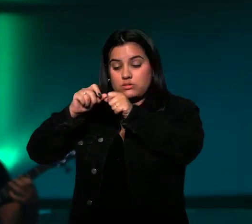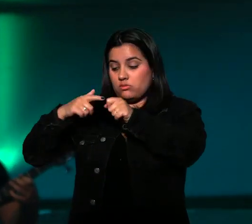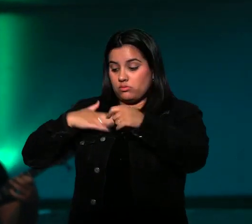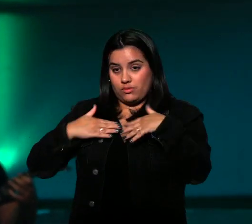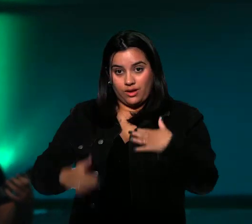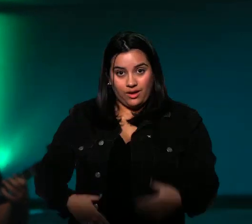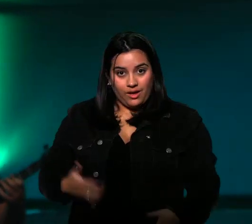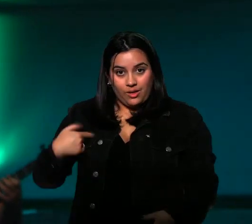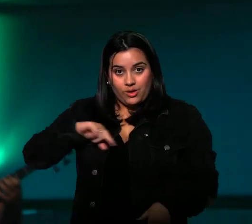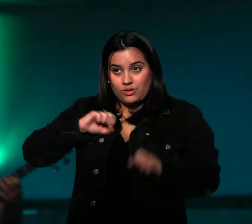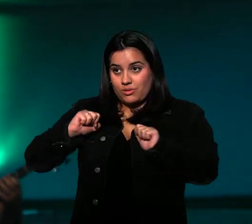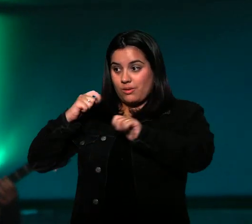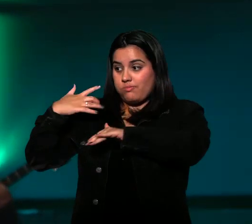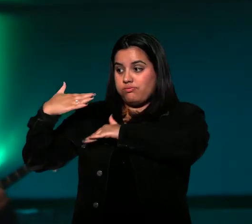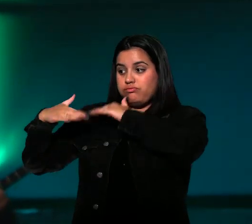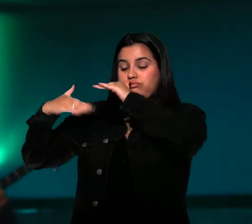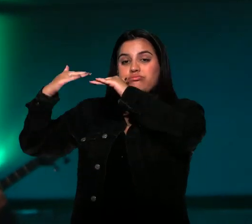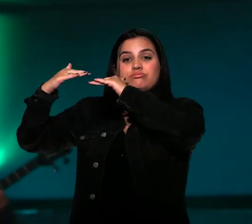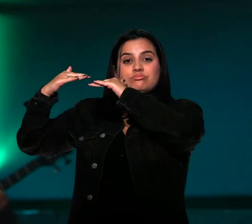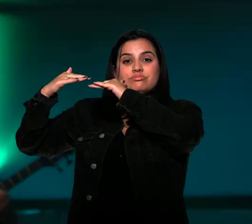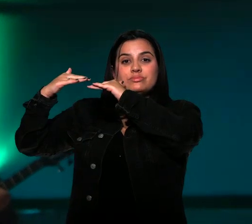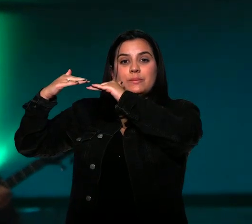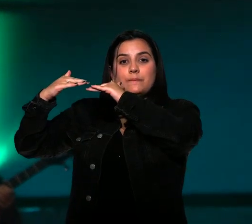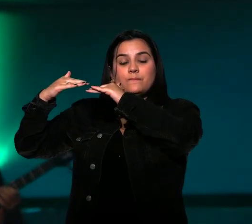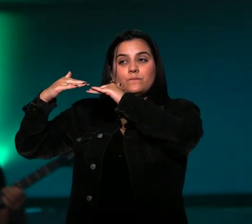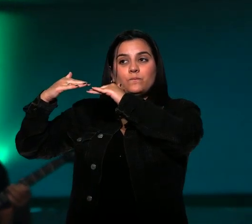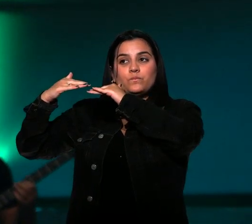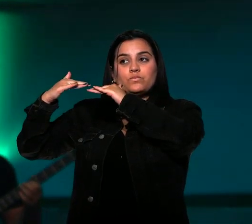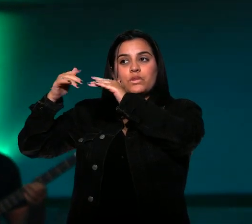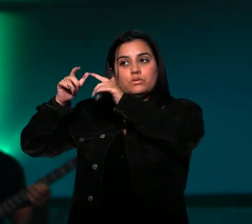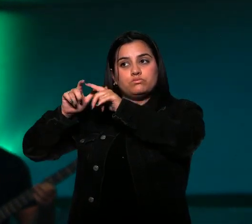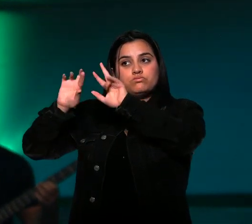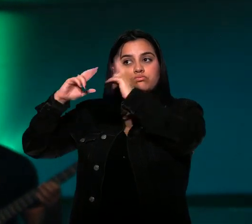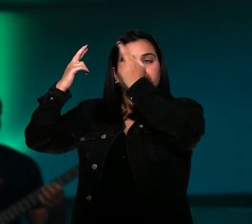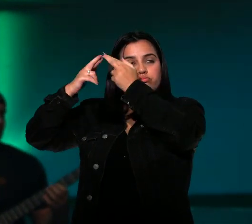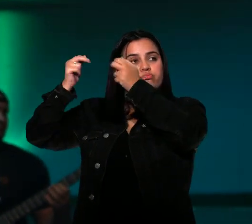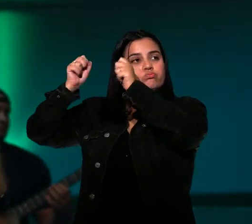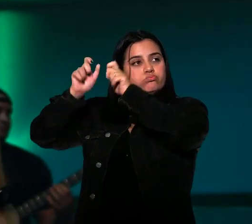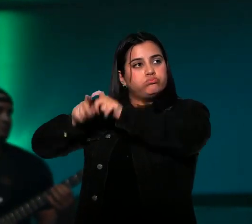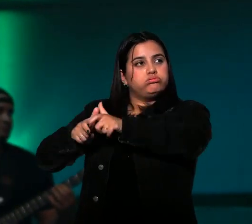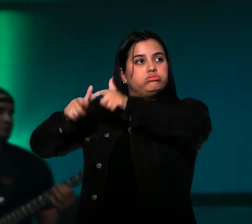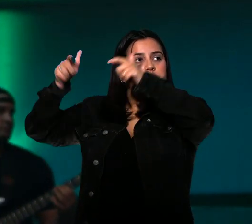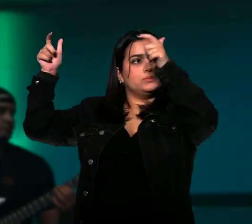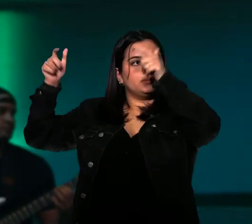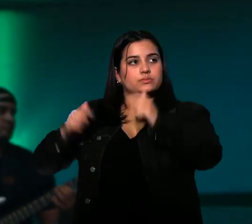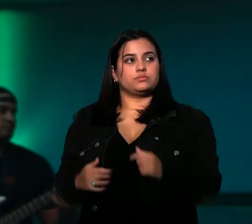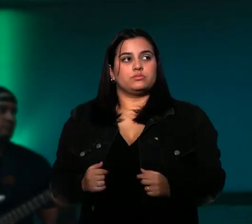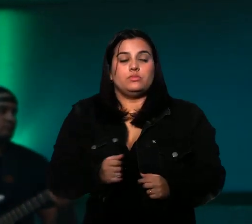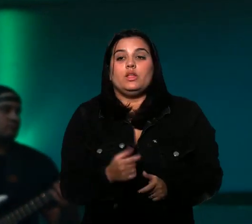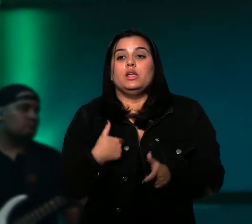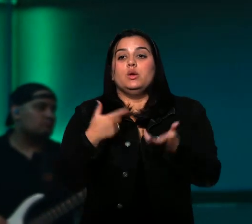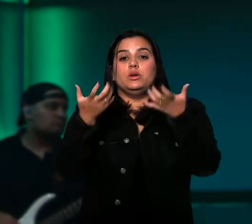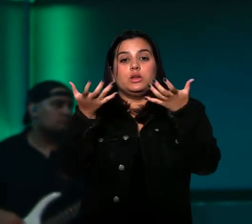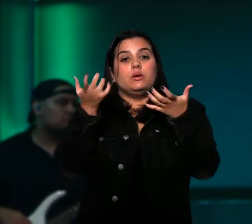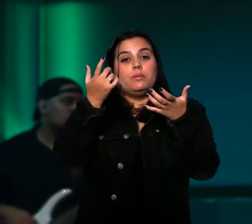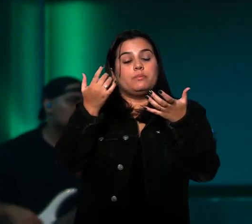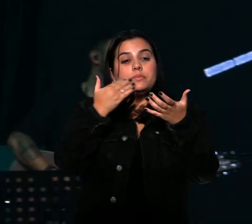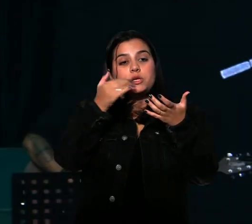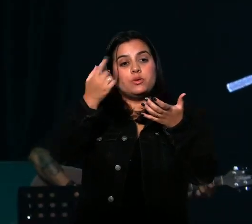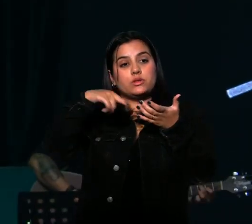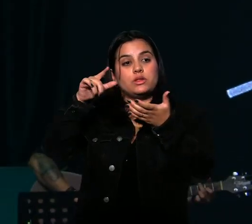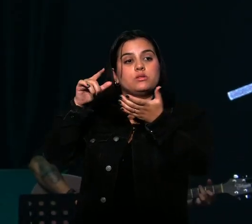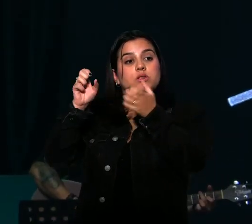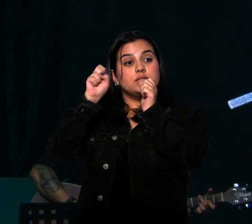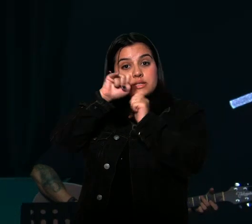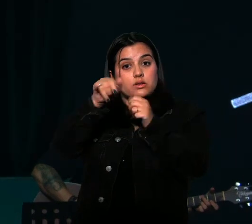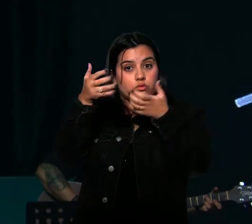possa diminuir o crescimento, mas que ele possa continuar avançando e acelerando cada vez mais. Eu queria pedir para você ficar de pé no teu lugar. Se